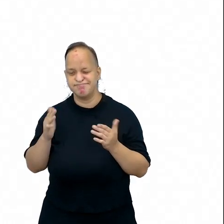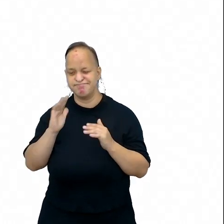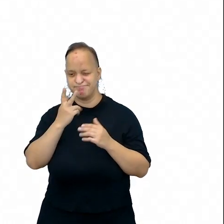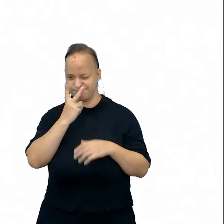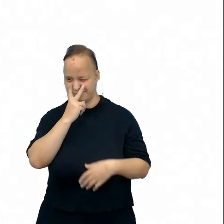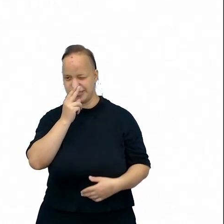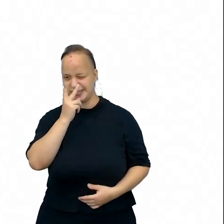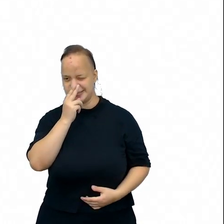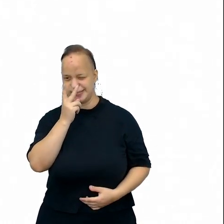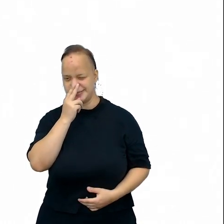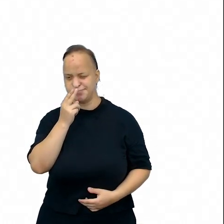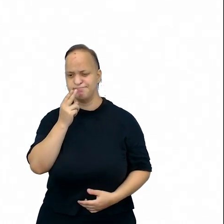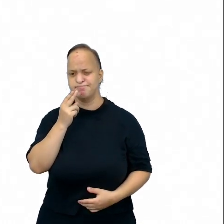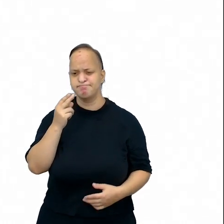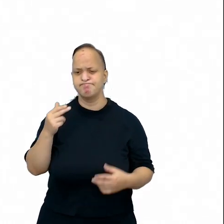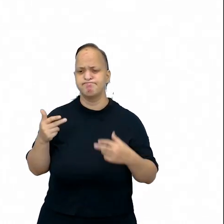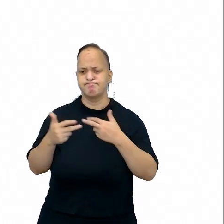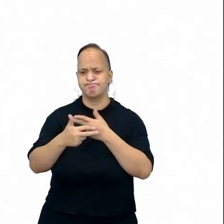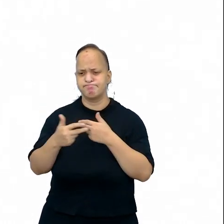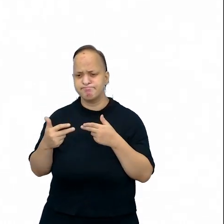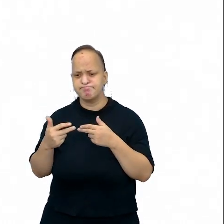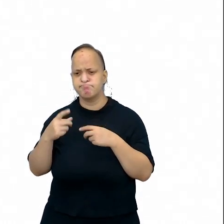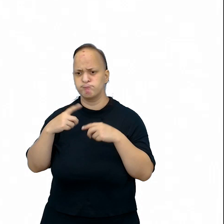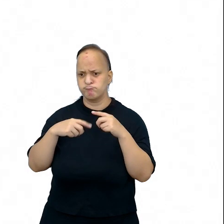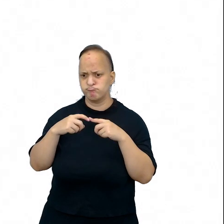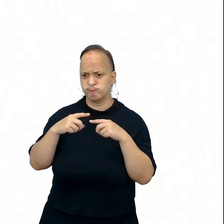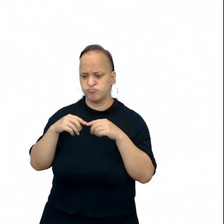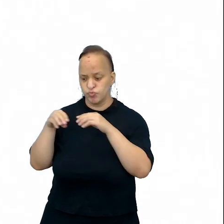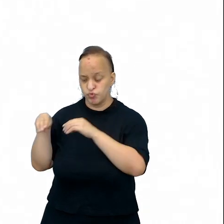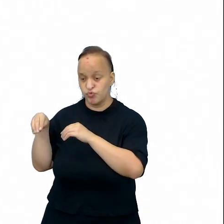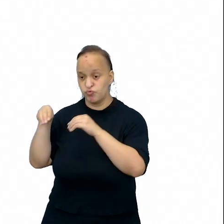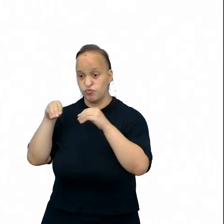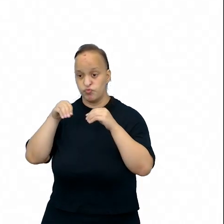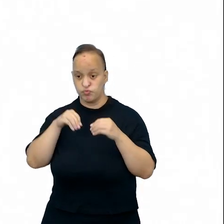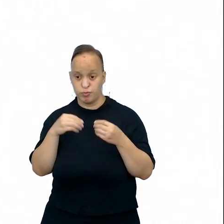elementos relativos à questão da